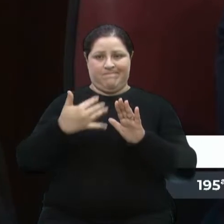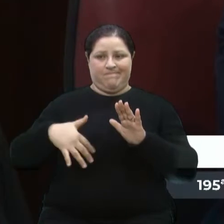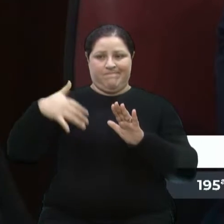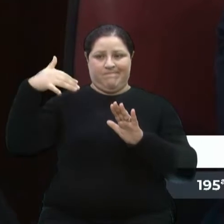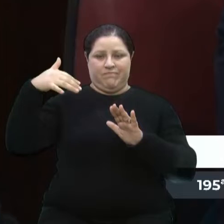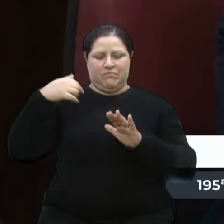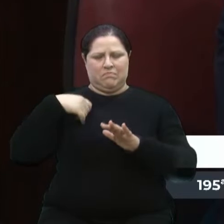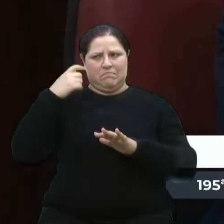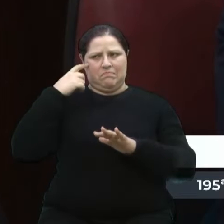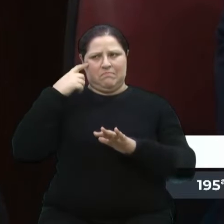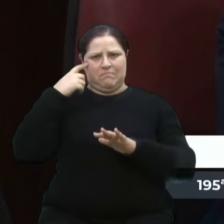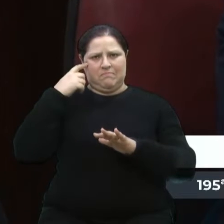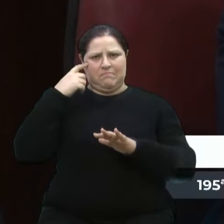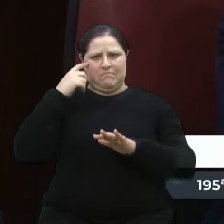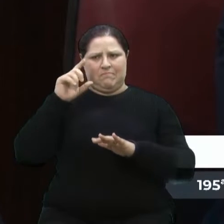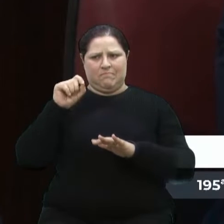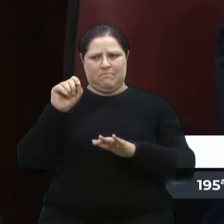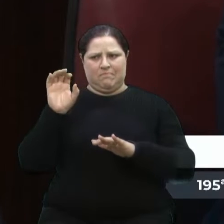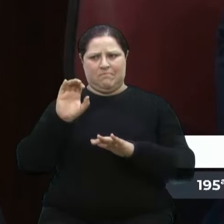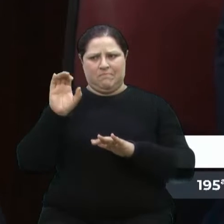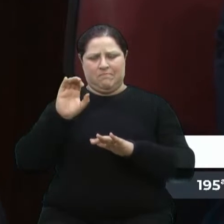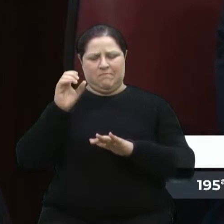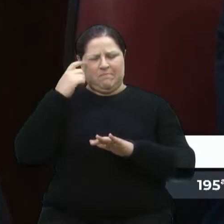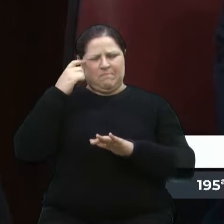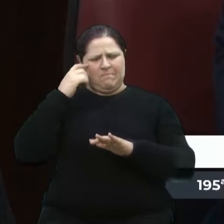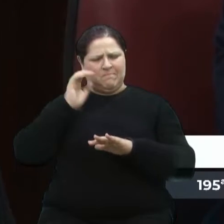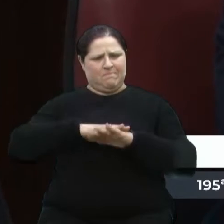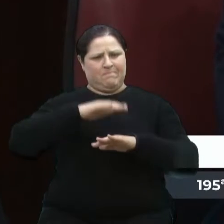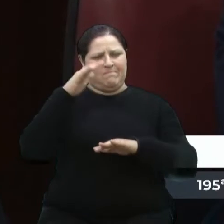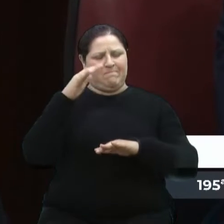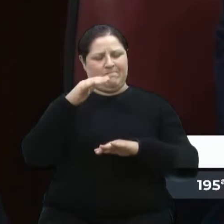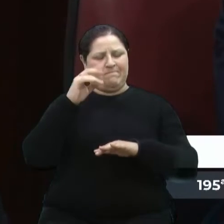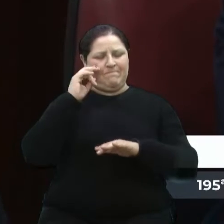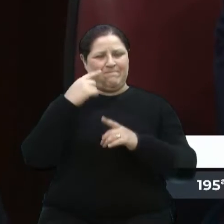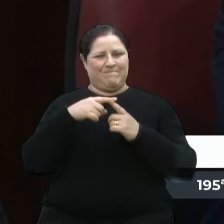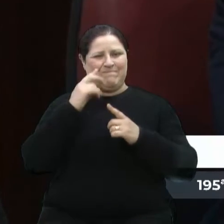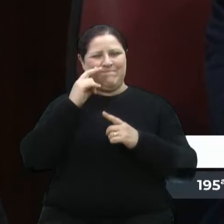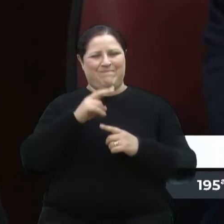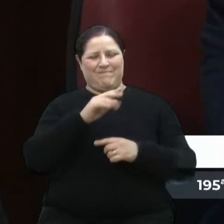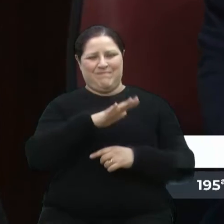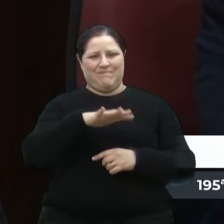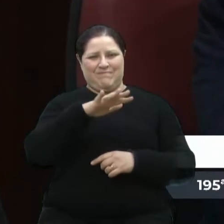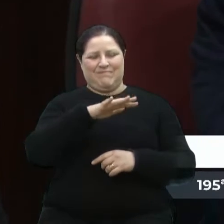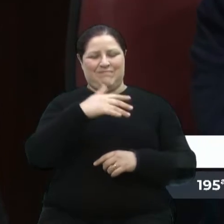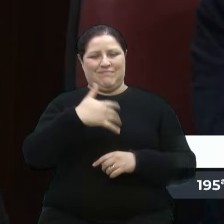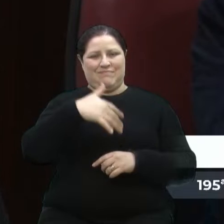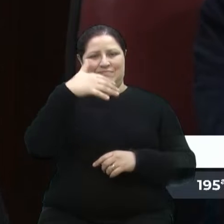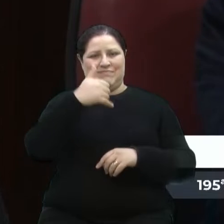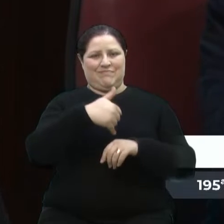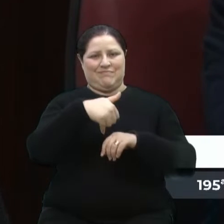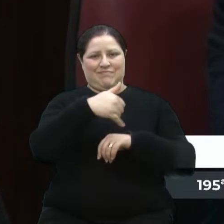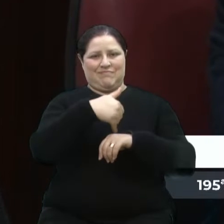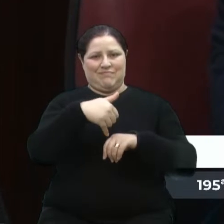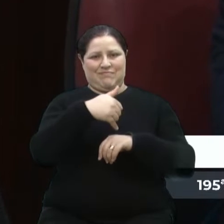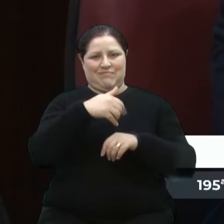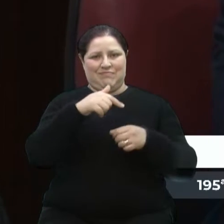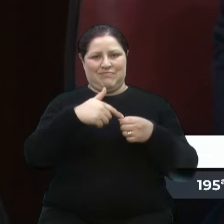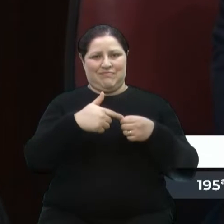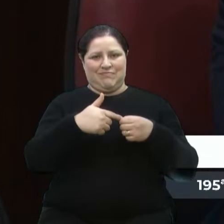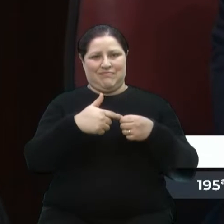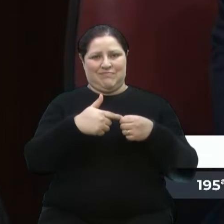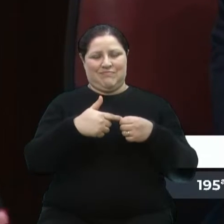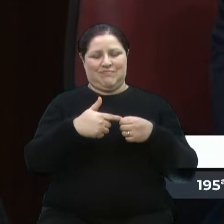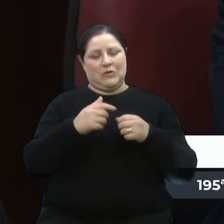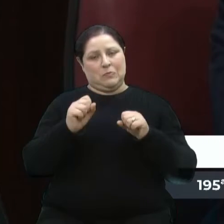o cenário. Eu acredito muito que talvez possa haver a redução do diesel nos próximos dias,